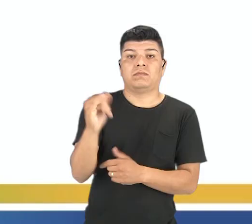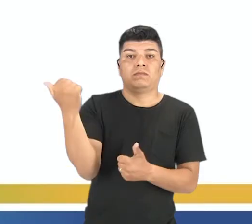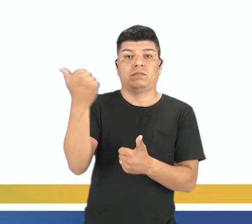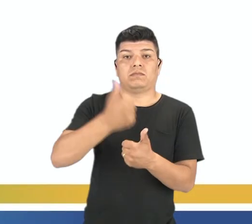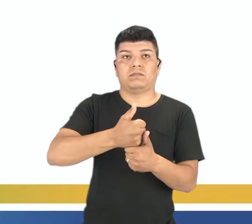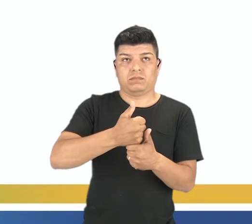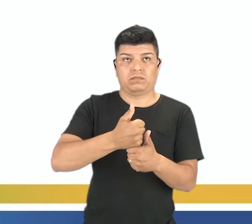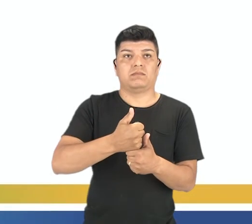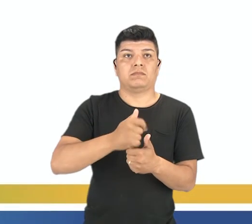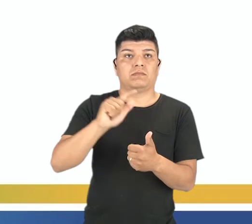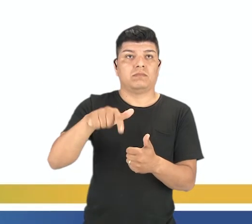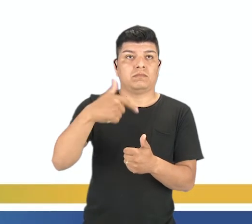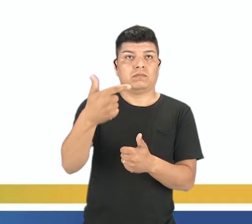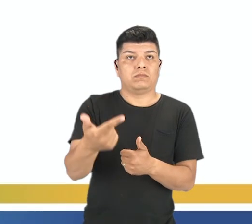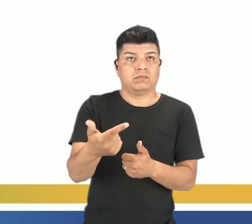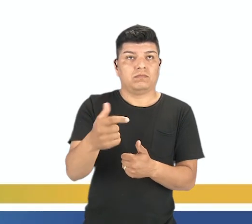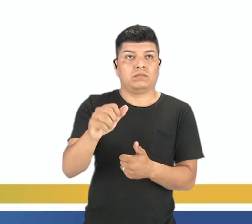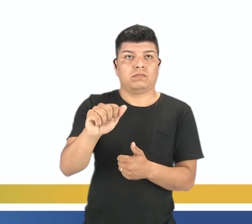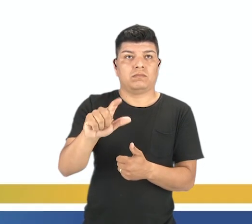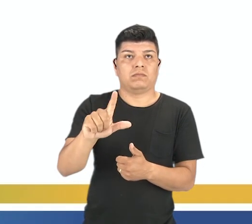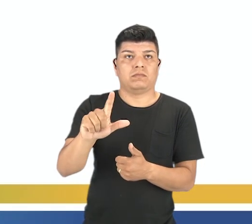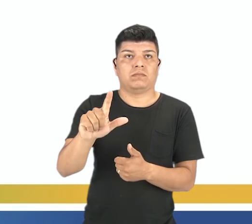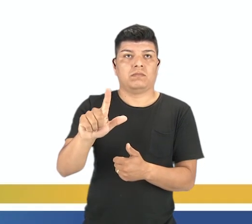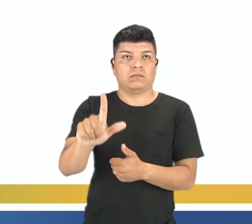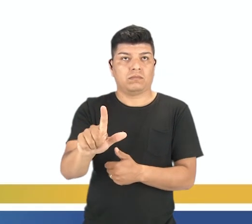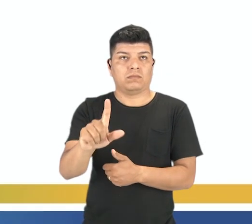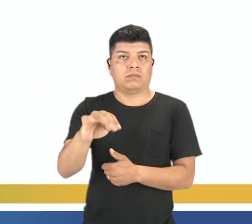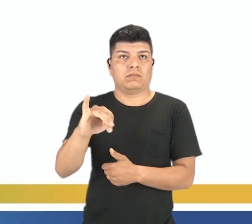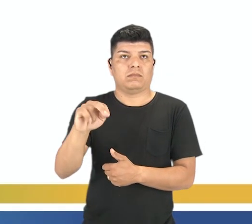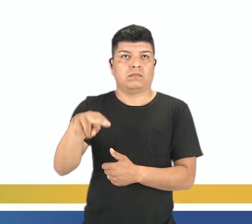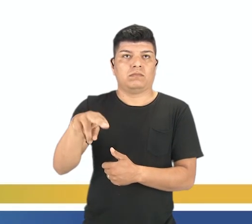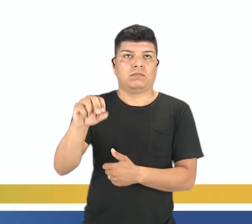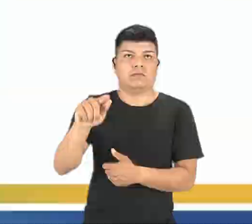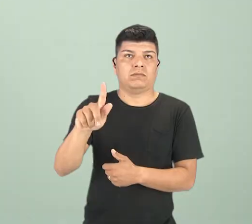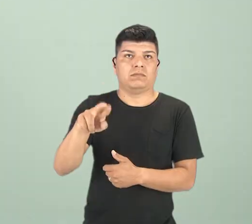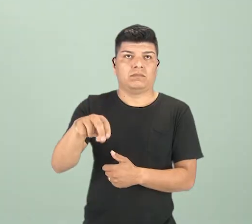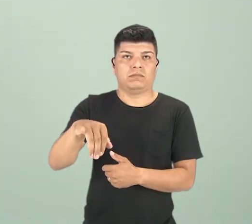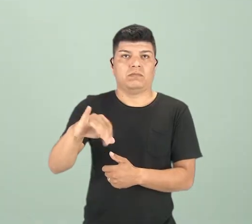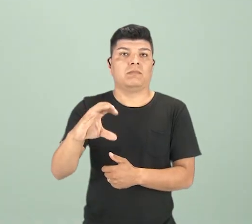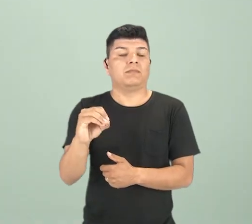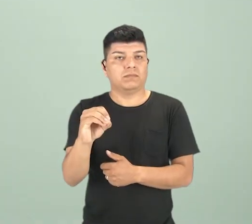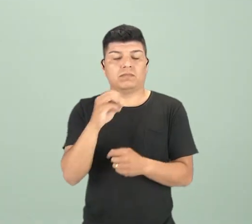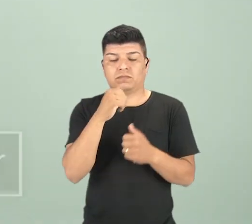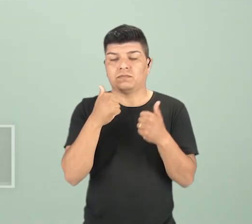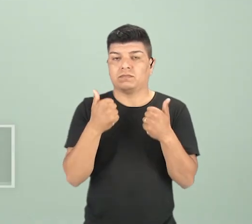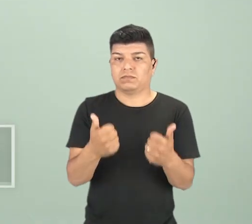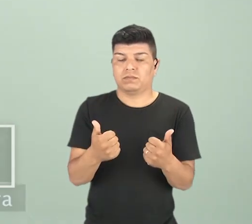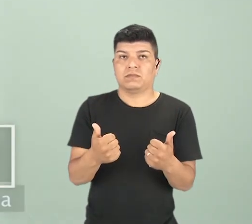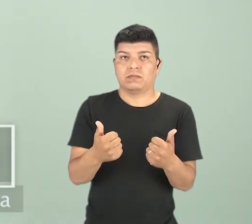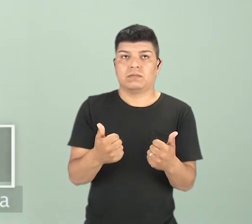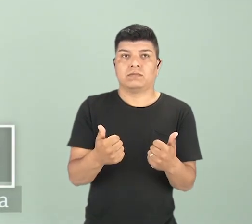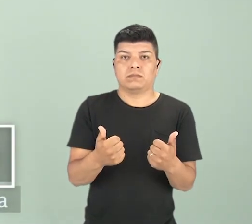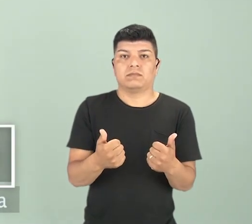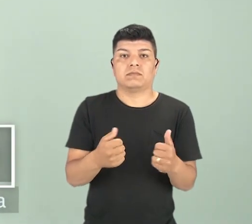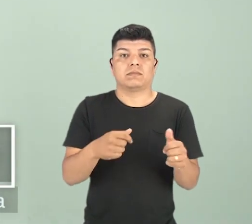o aglutinogênio, aí seria aglutinogênio A, tudo bem? Então,